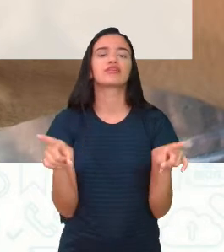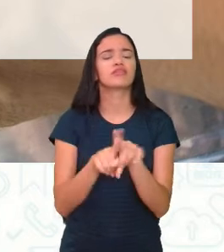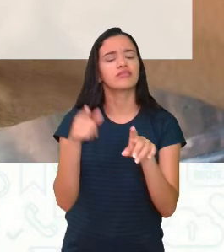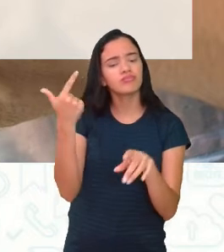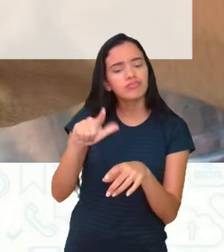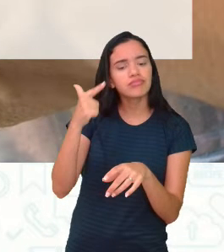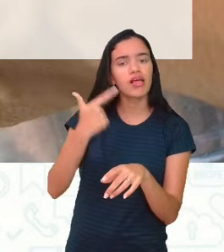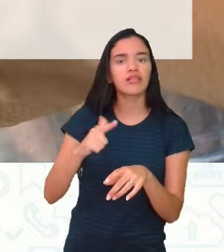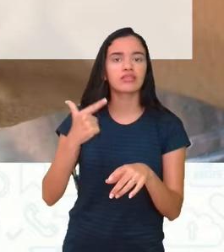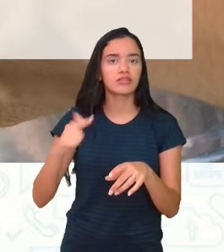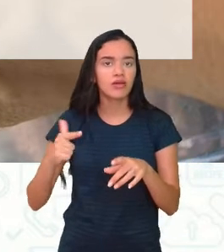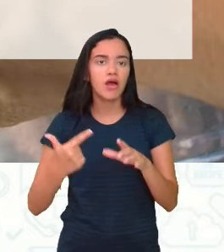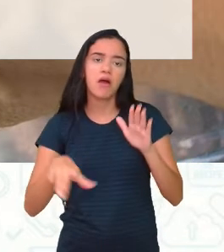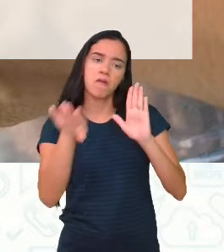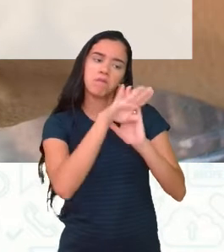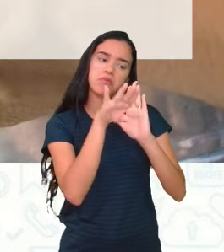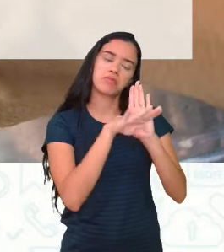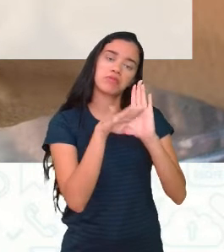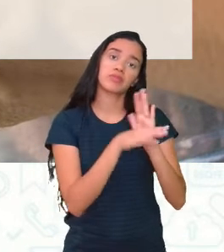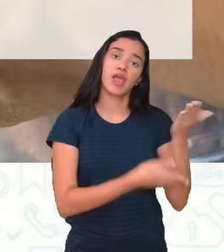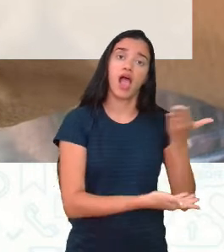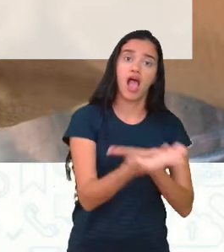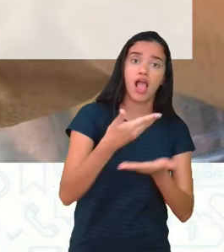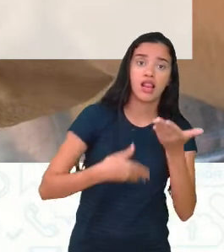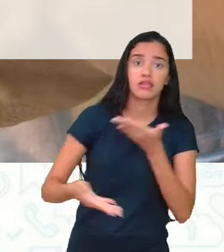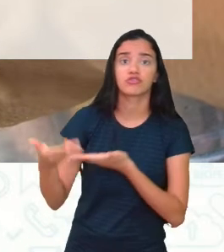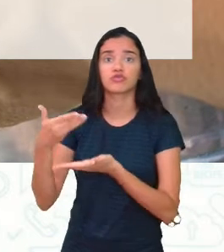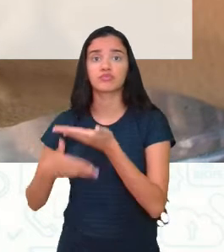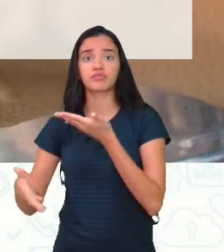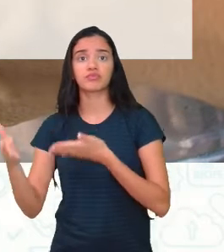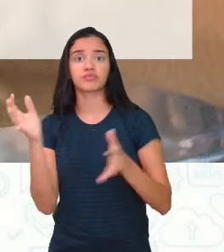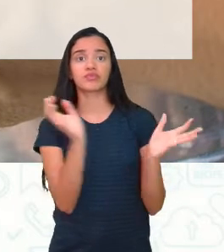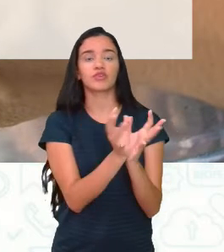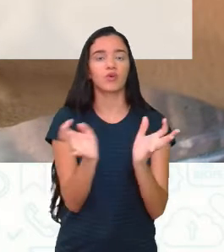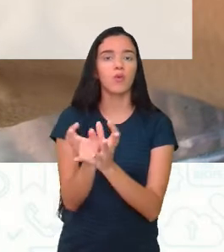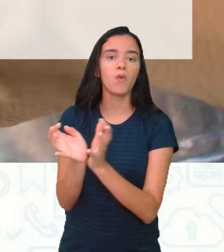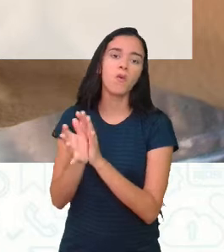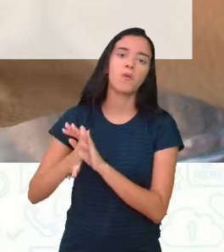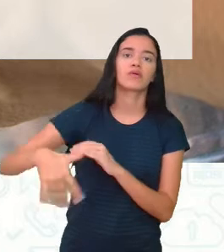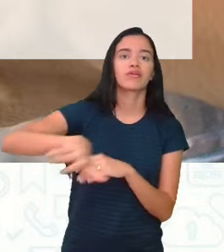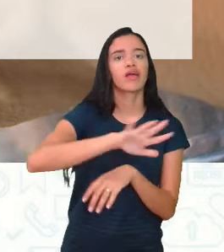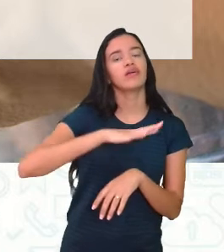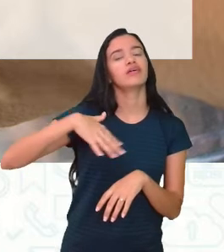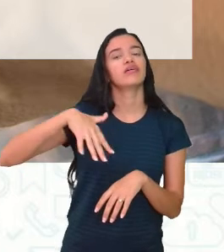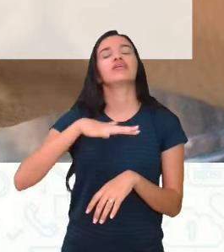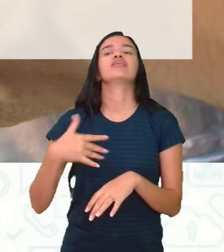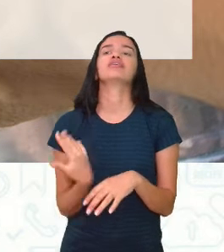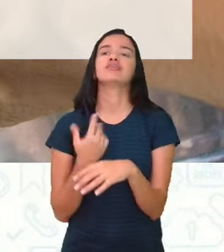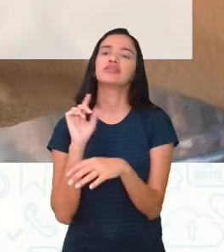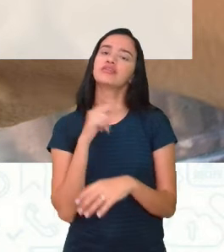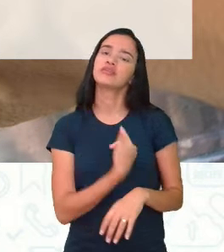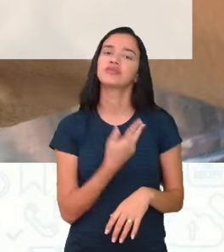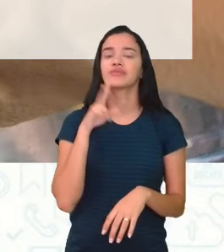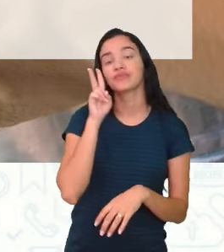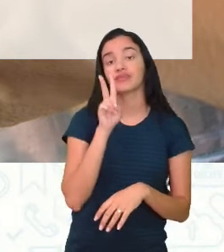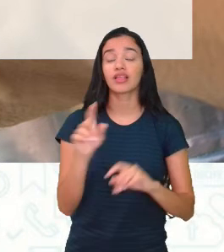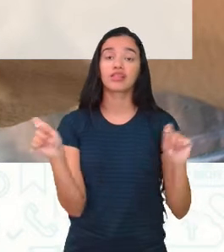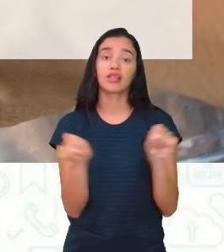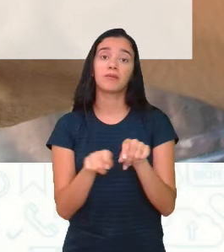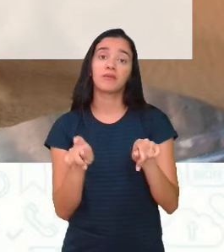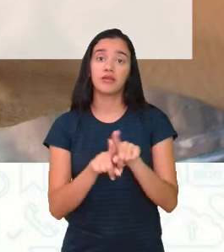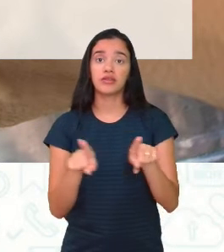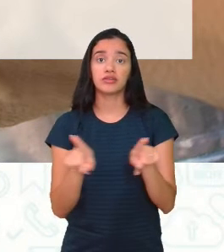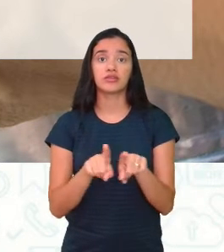repetição nas letras, as relações com os grupos regionais, né? Aí a gente vai ver aí o maracatu,